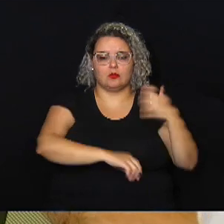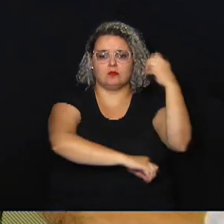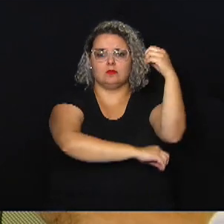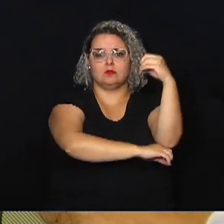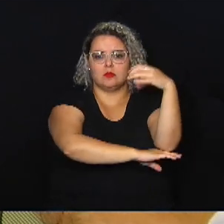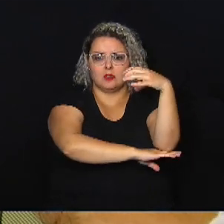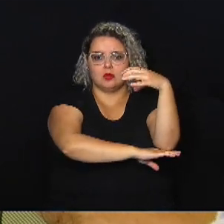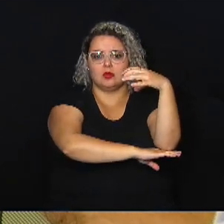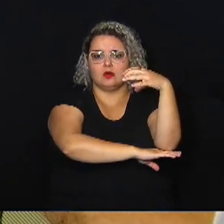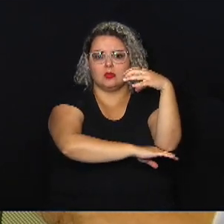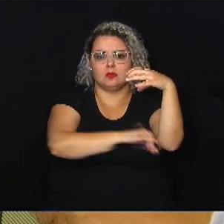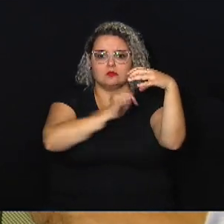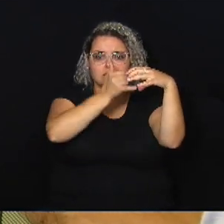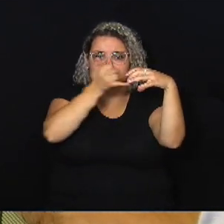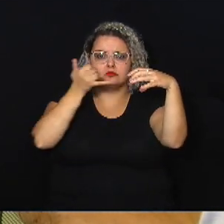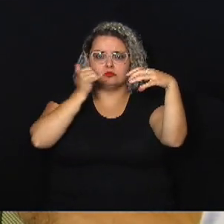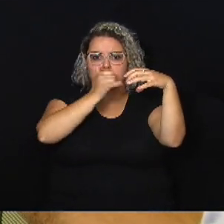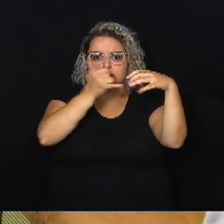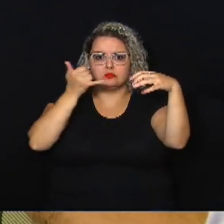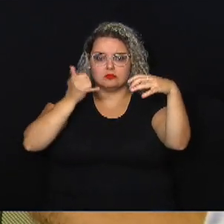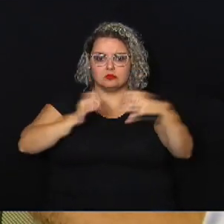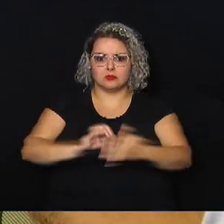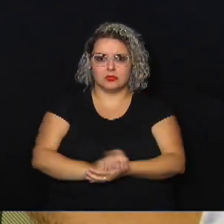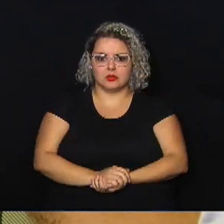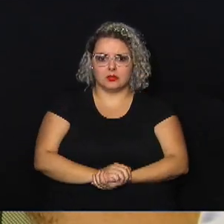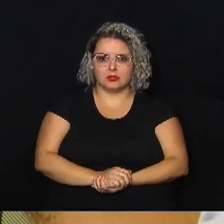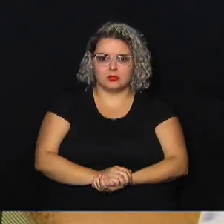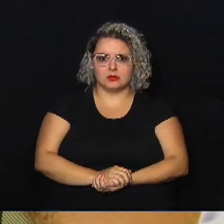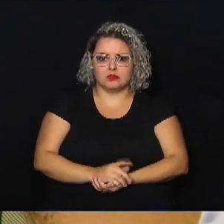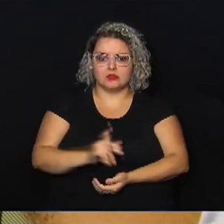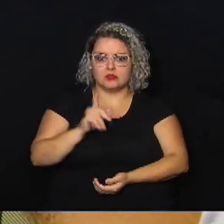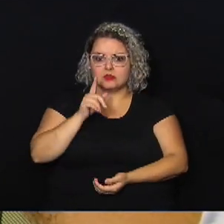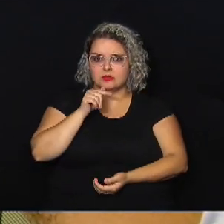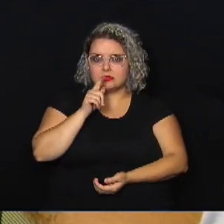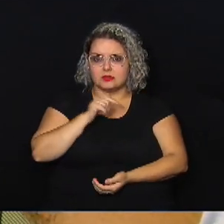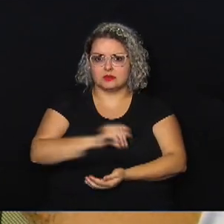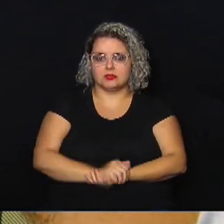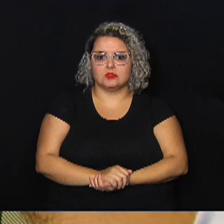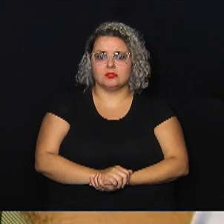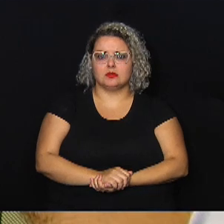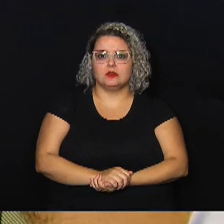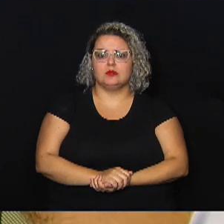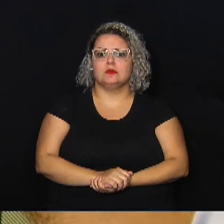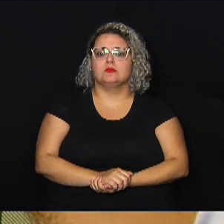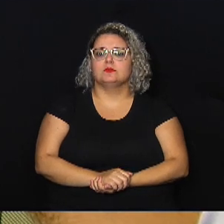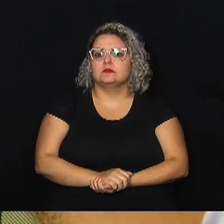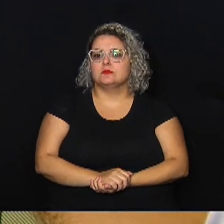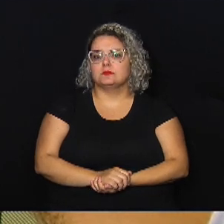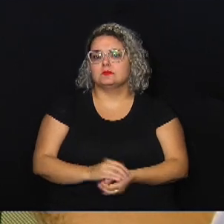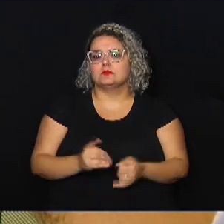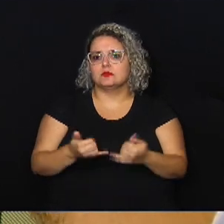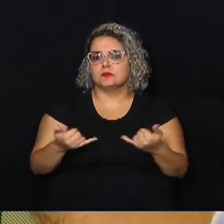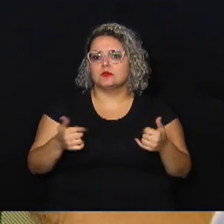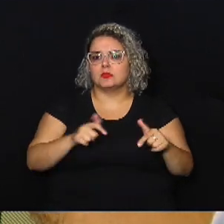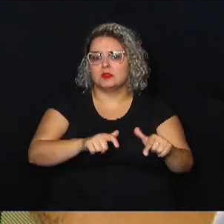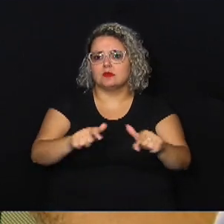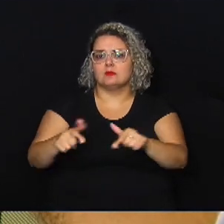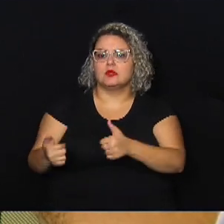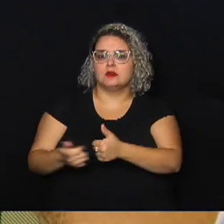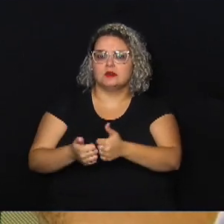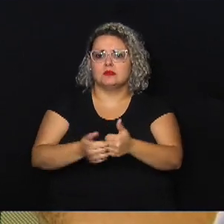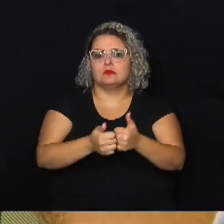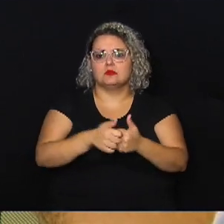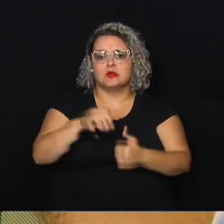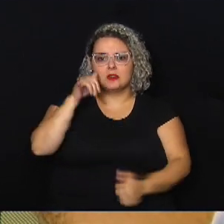uma piscina, por exemplo, de um chuveiro, de um jato d'água. Então evite ter equipamentos que funcionam com eletricidade próximo desses ambientes, para evitar que caiam na